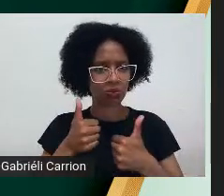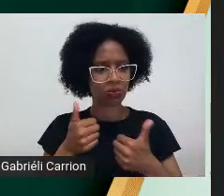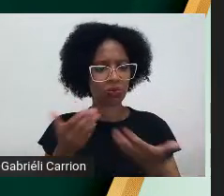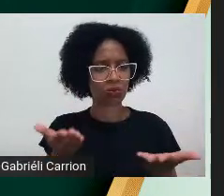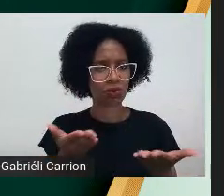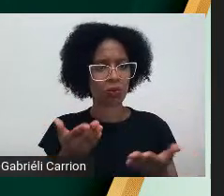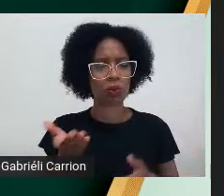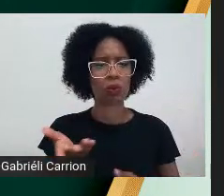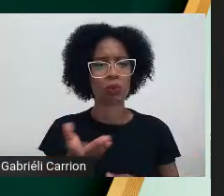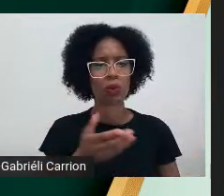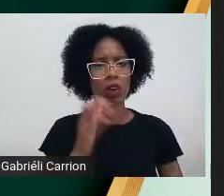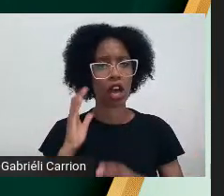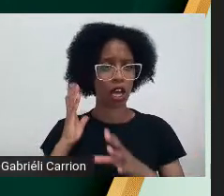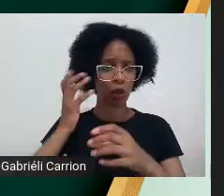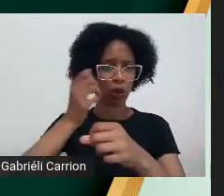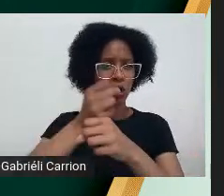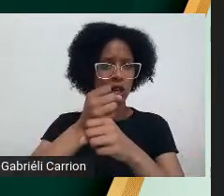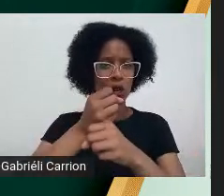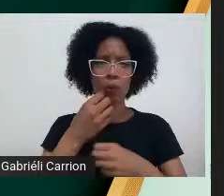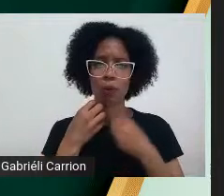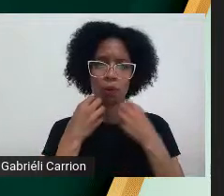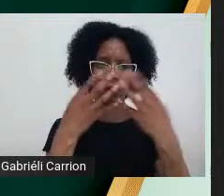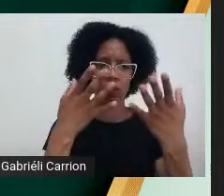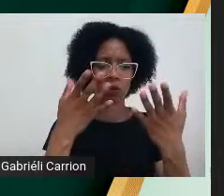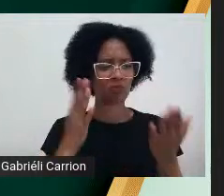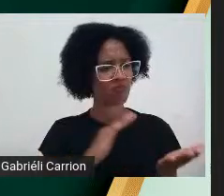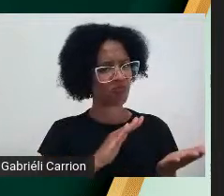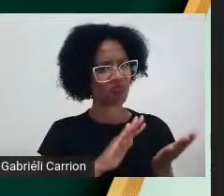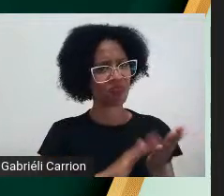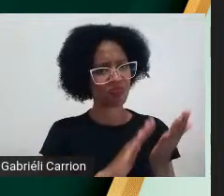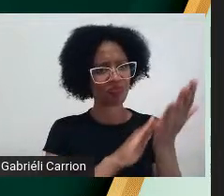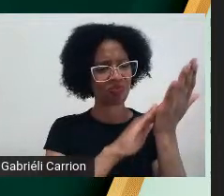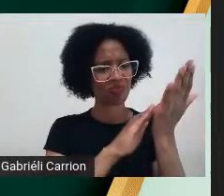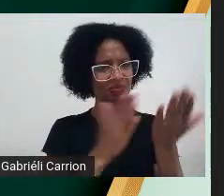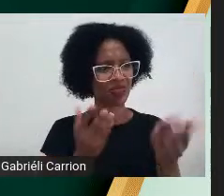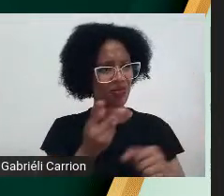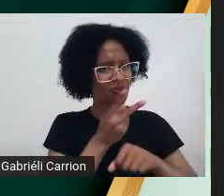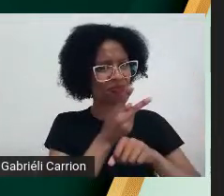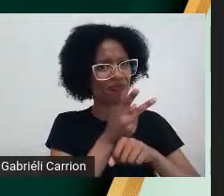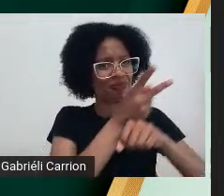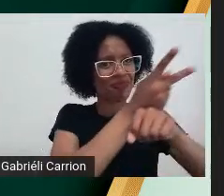média. Parabéns, Verônica, pelo prêmio